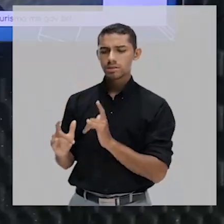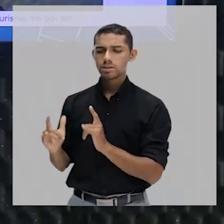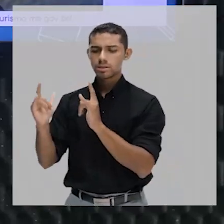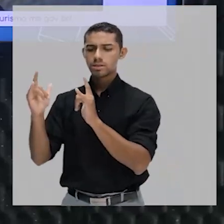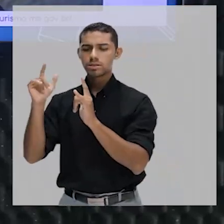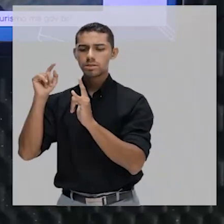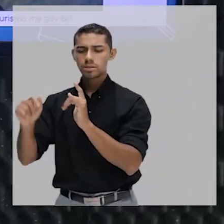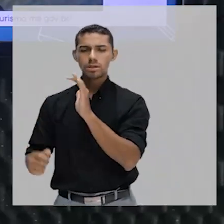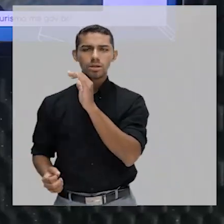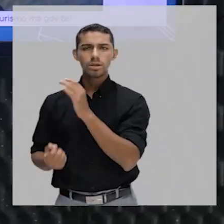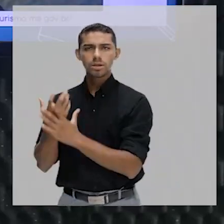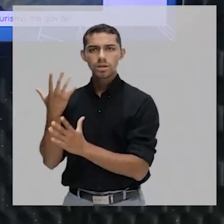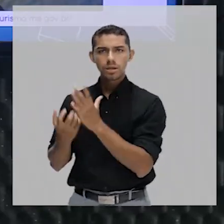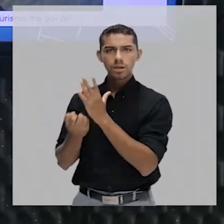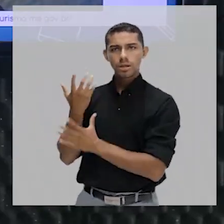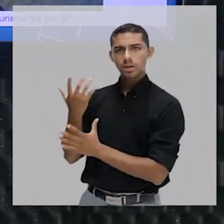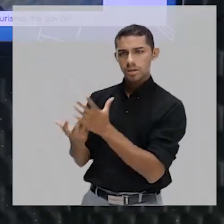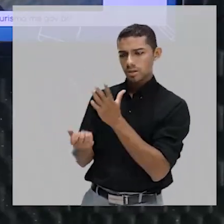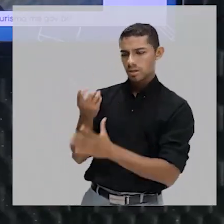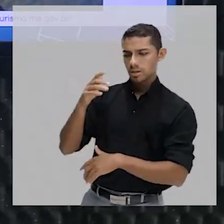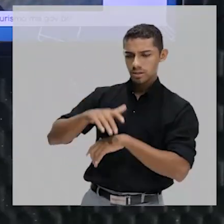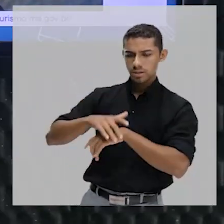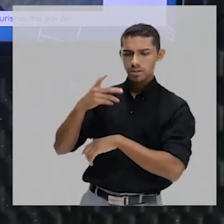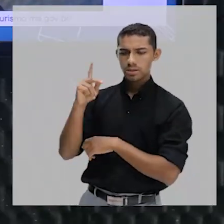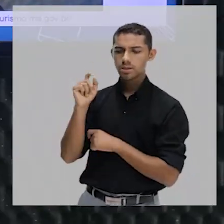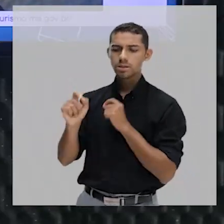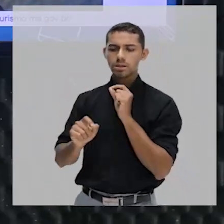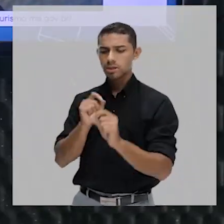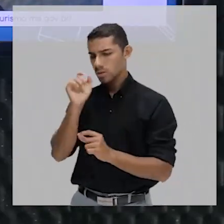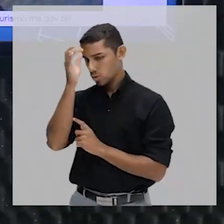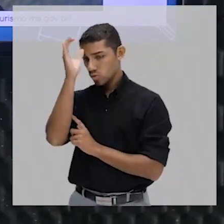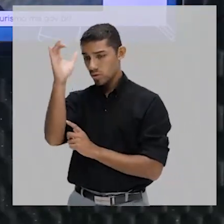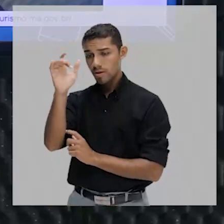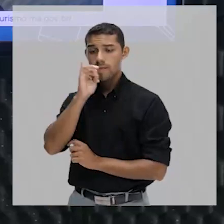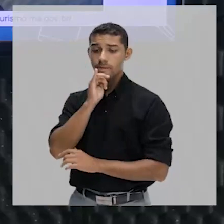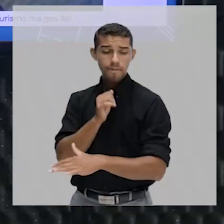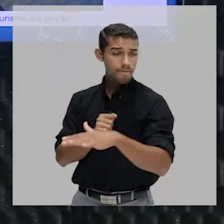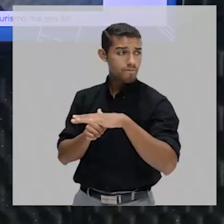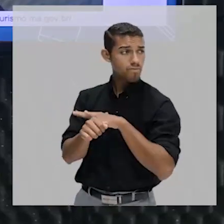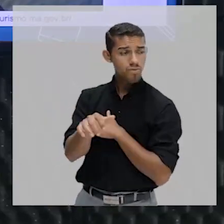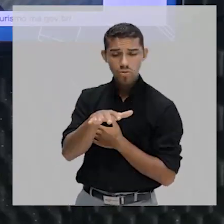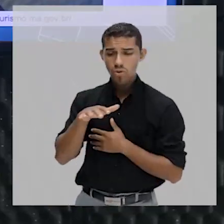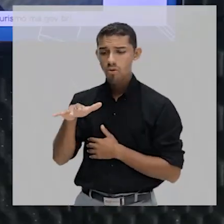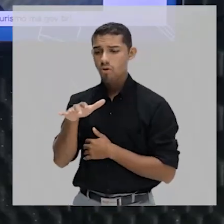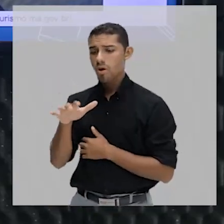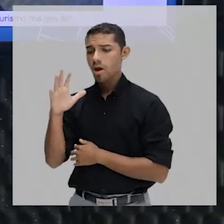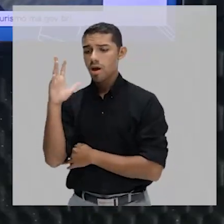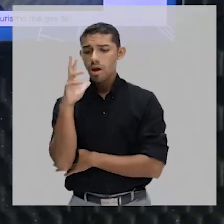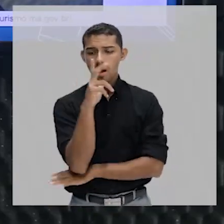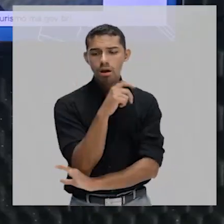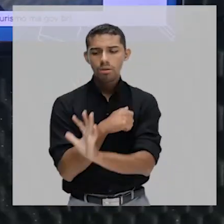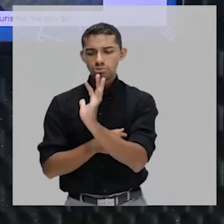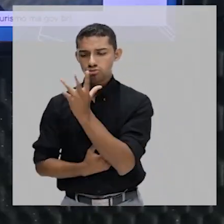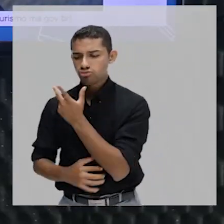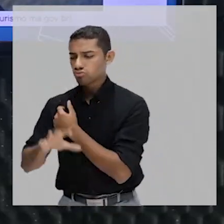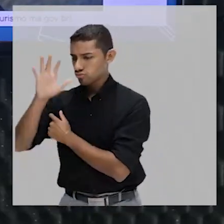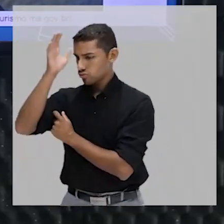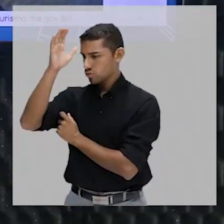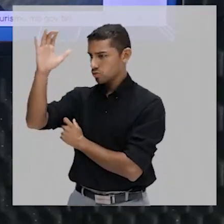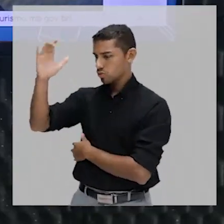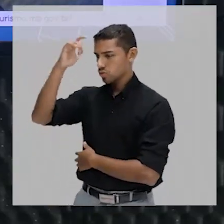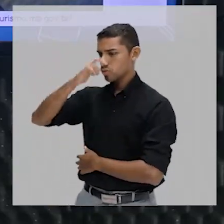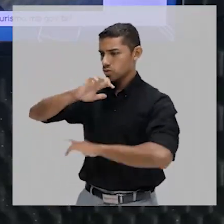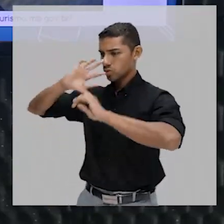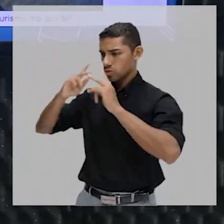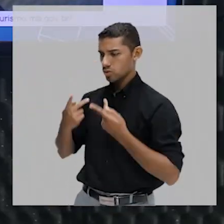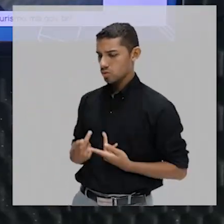ele construiu. O termo cultural vem justamente porque, a partir dessas intervenções no meio, se desenvolve a cultura do ser humano, tá certo?